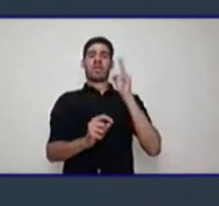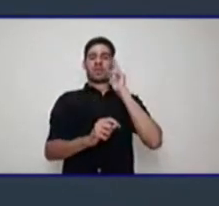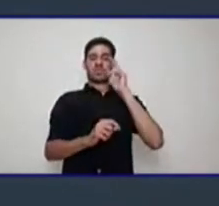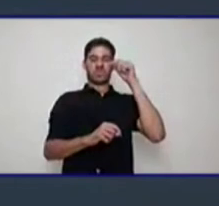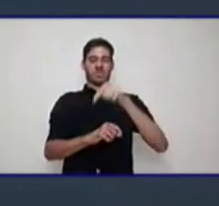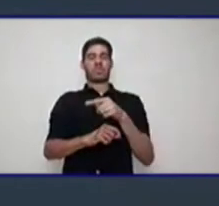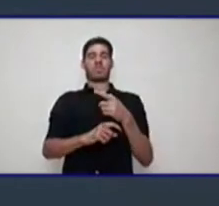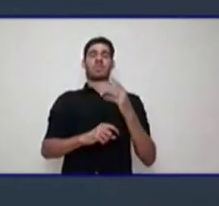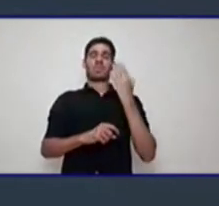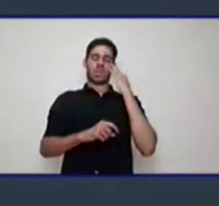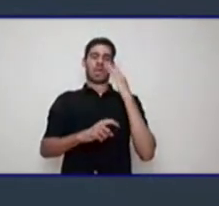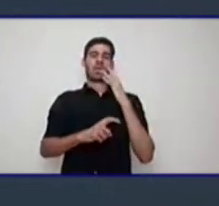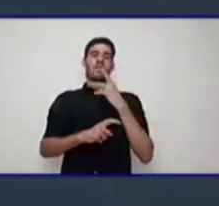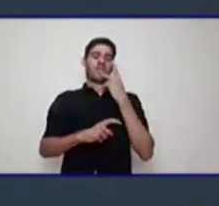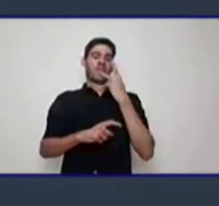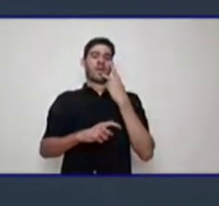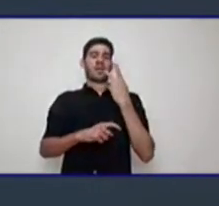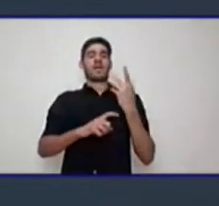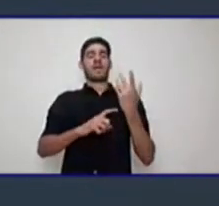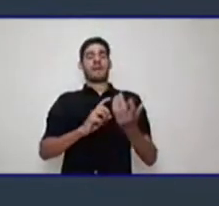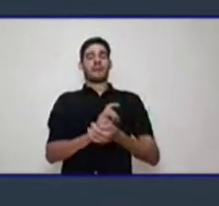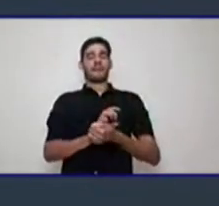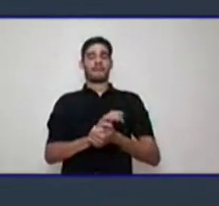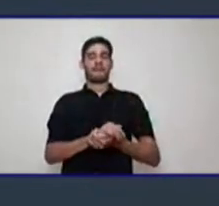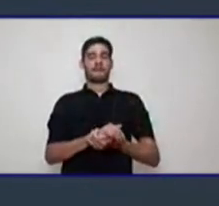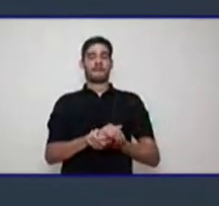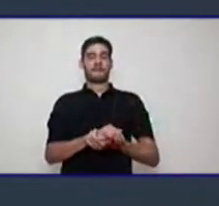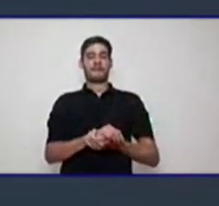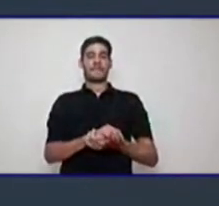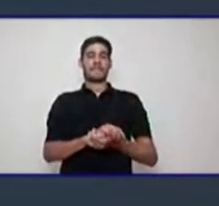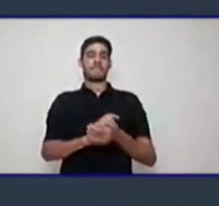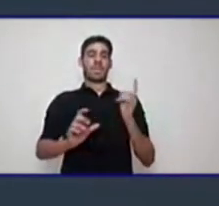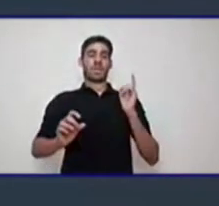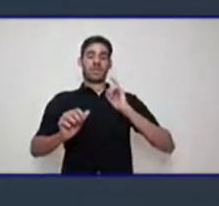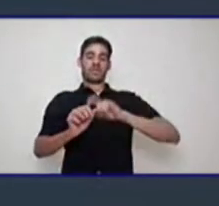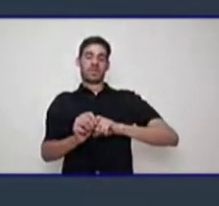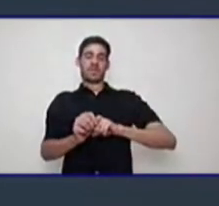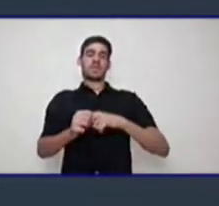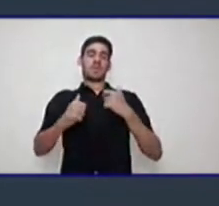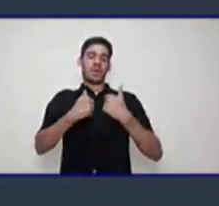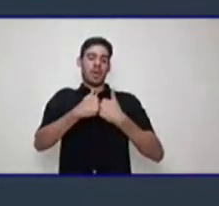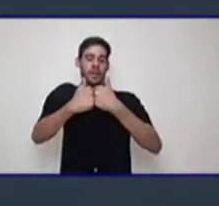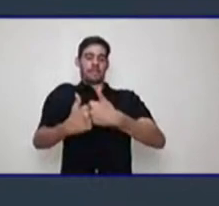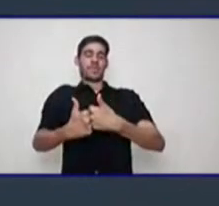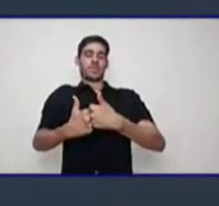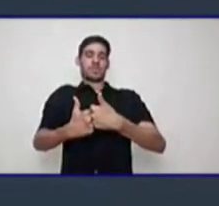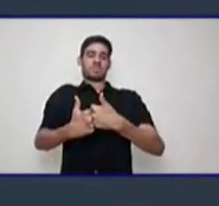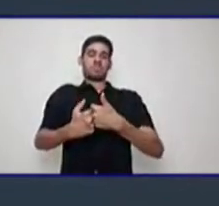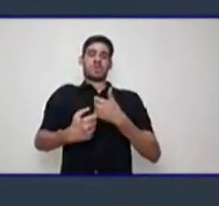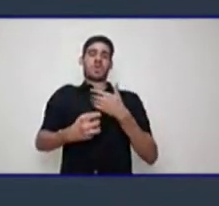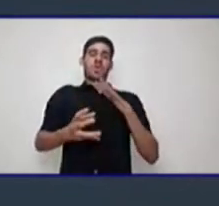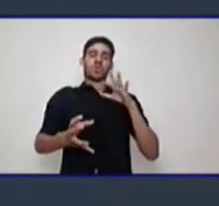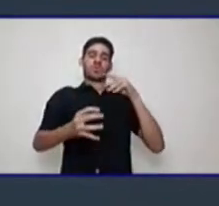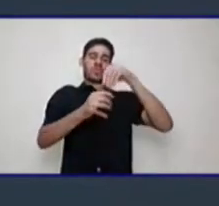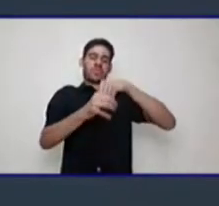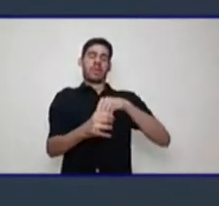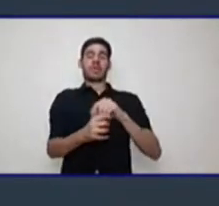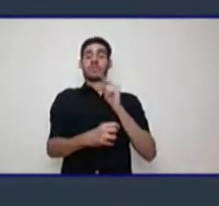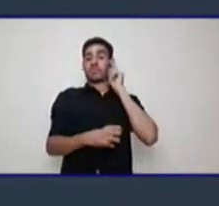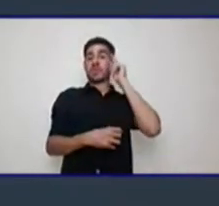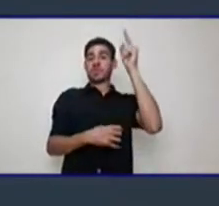que a afirmação de filiação, de aproximação ou de pertencimento